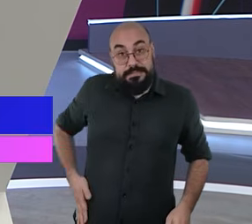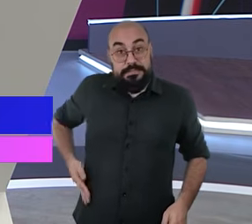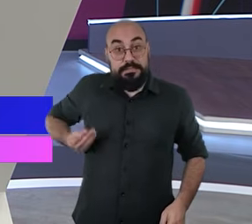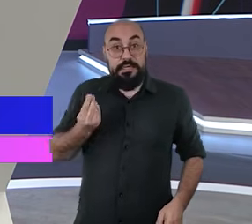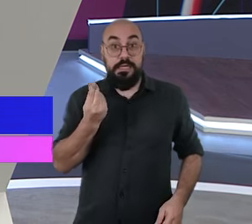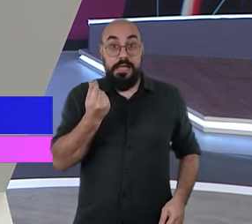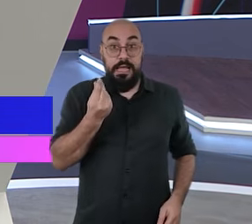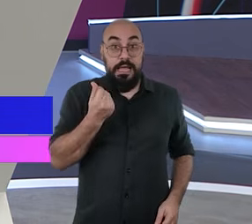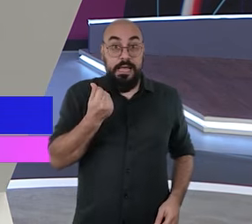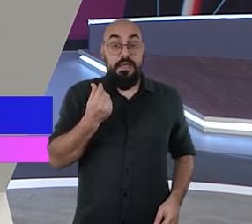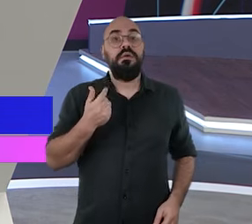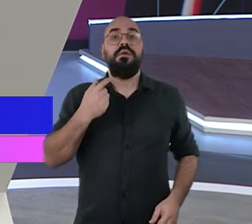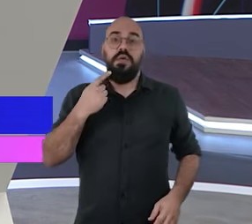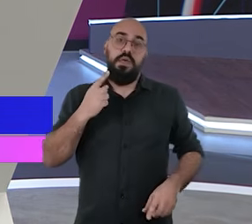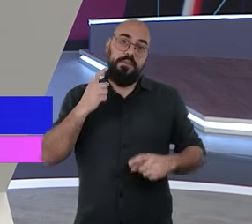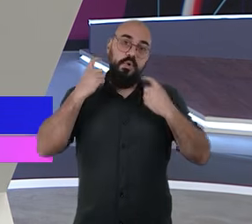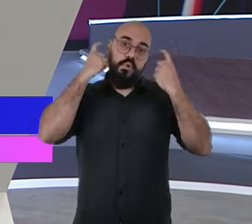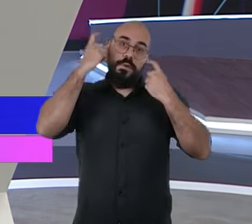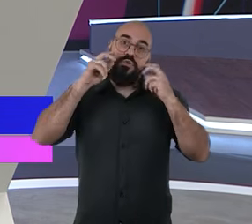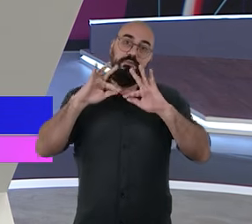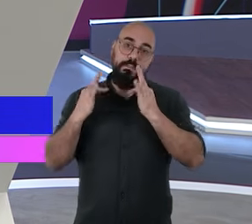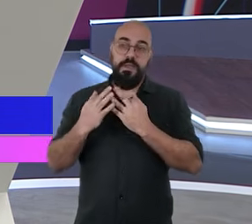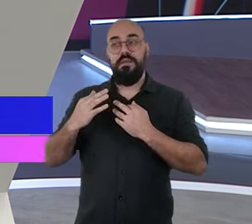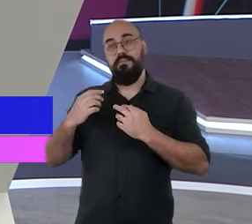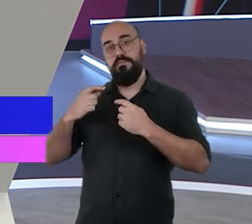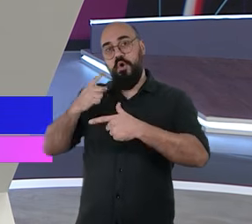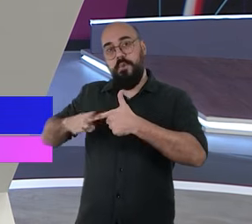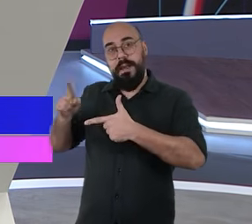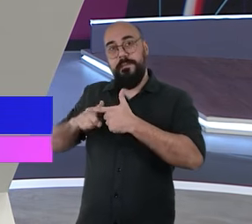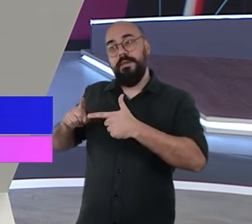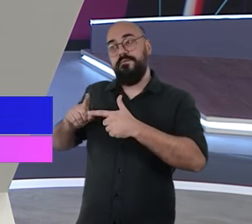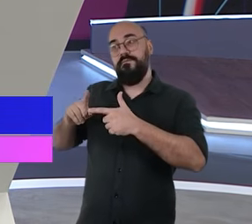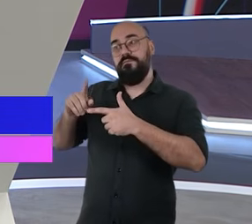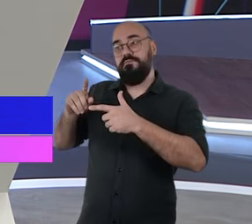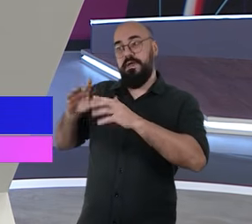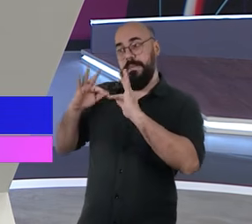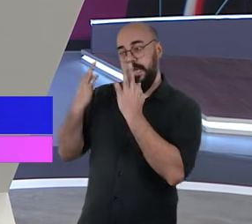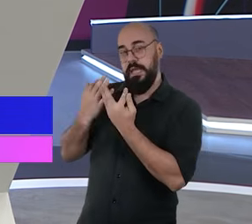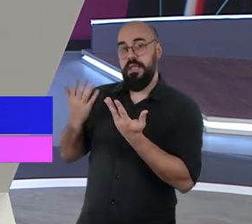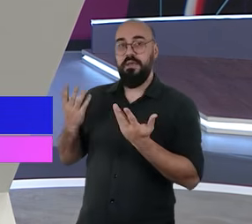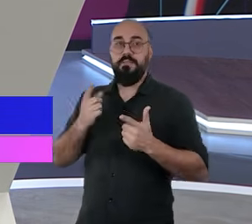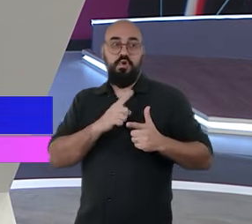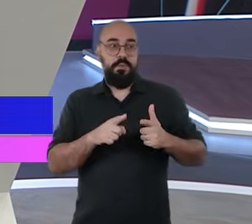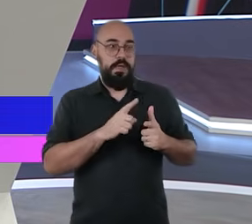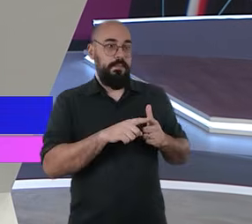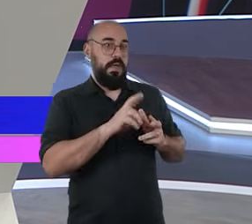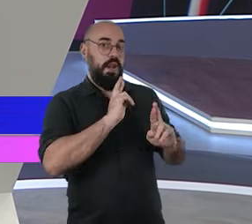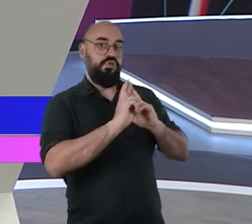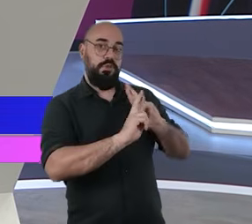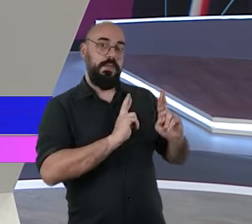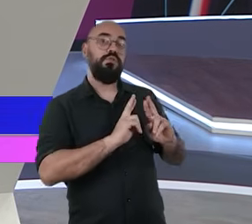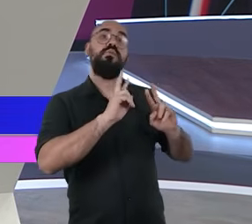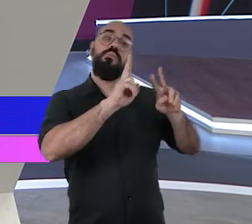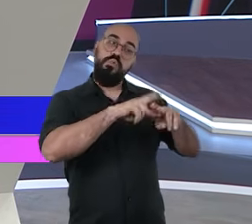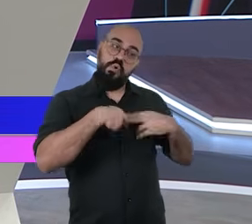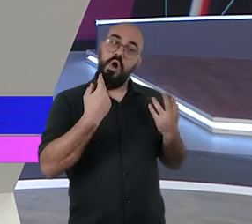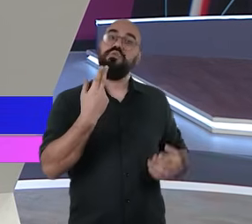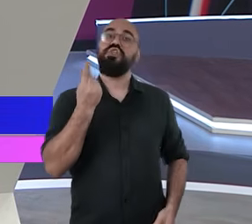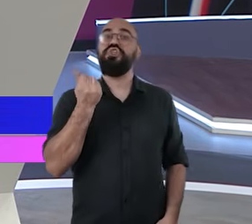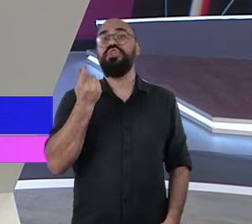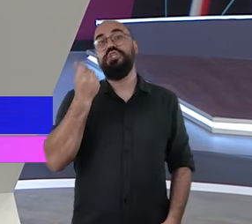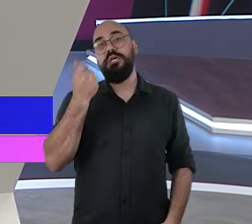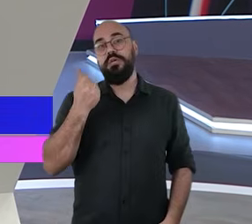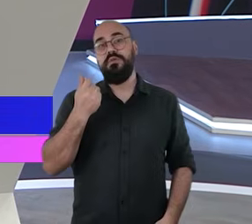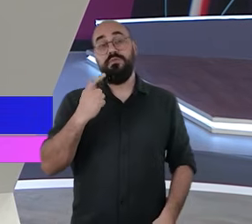familiares, problemas no trabalho, problemas de relacionamentos, porque o ser humano tem dificuldades com a avareza,